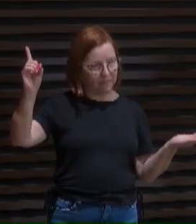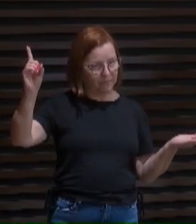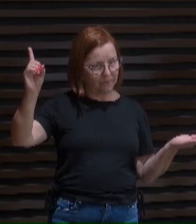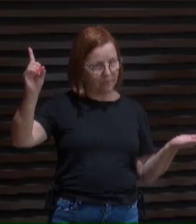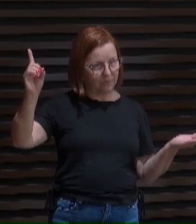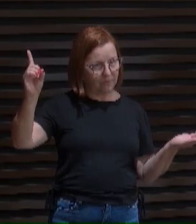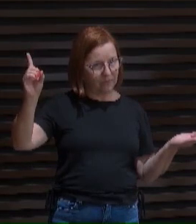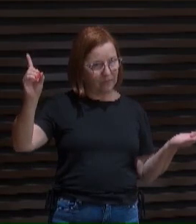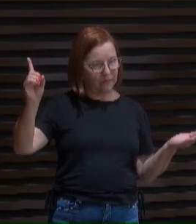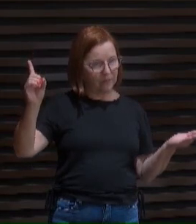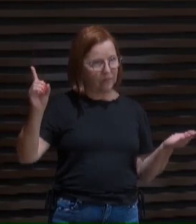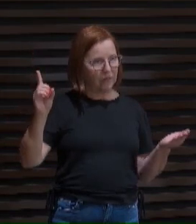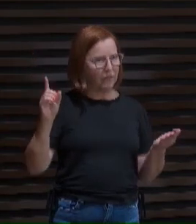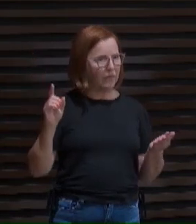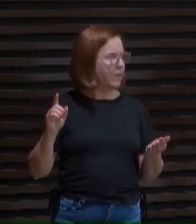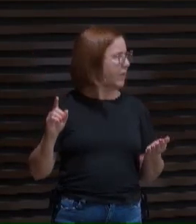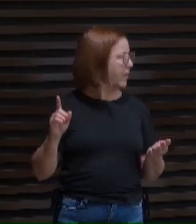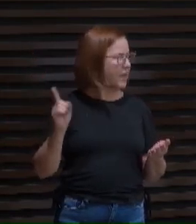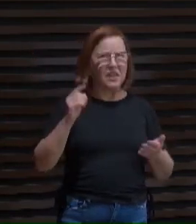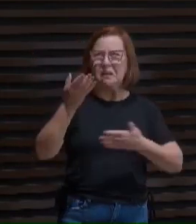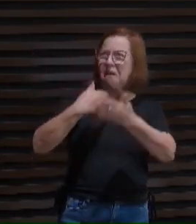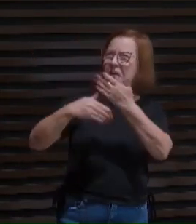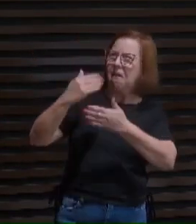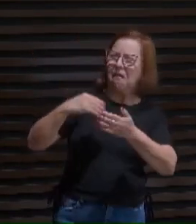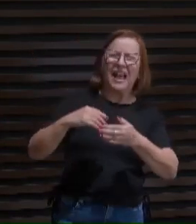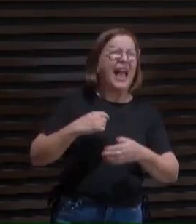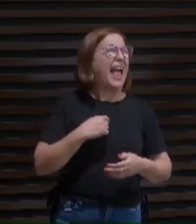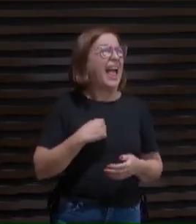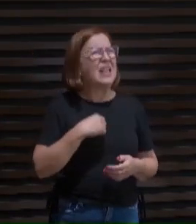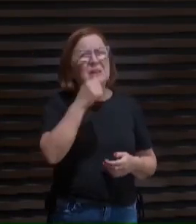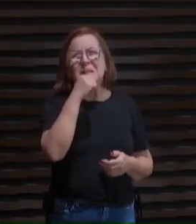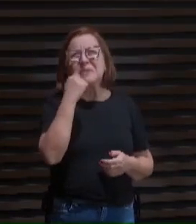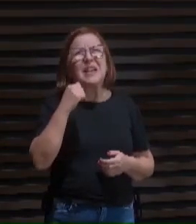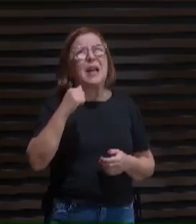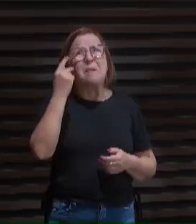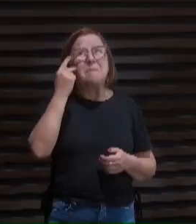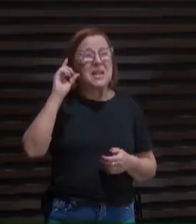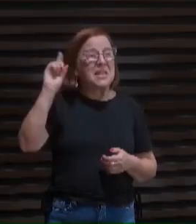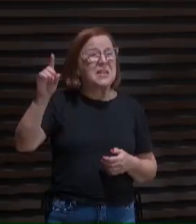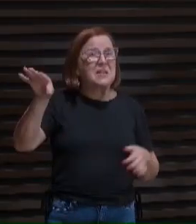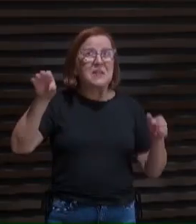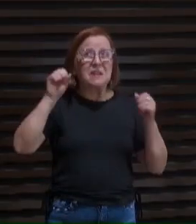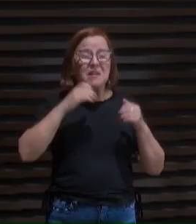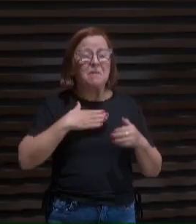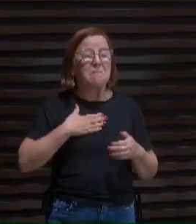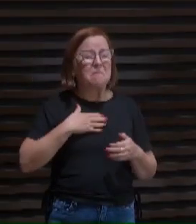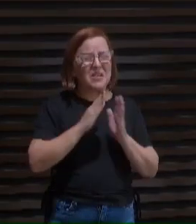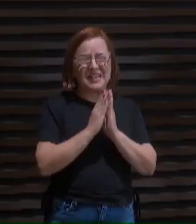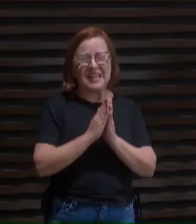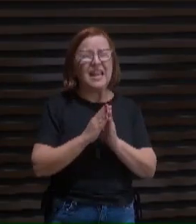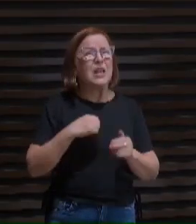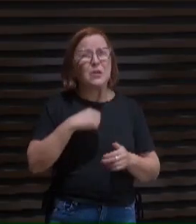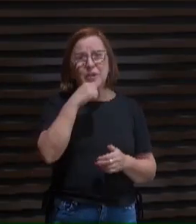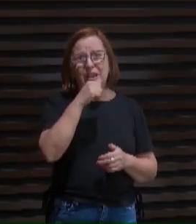é moeda de troca. Eu vou jejuar para Deus ouvir a minha oração. Eu vou jejuar para Deus me dar um emprego melhor. Eu vou jejuar para